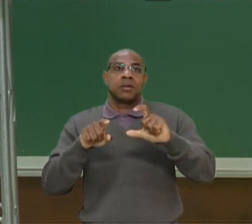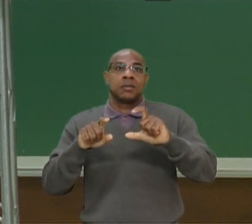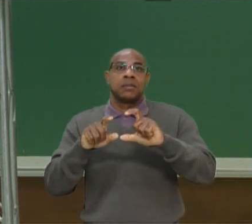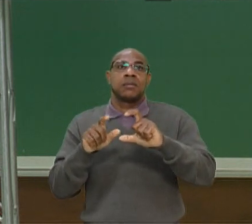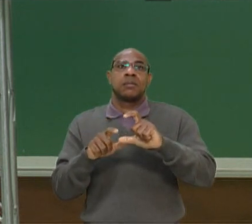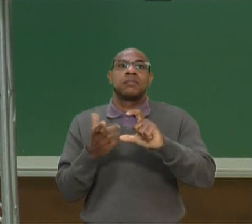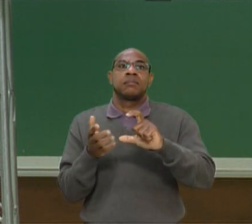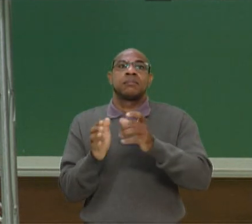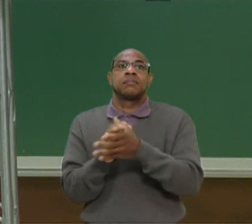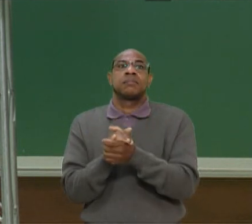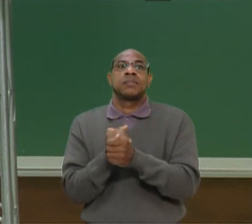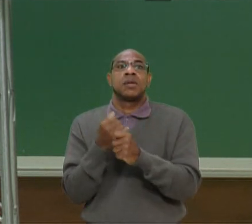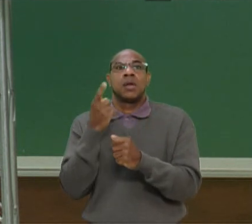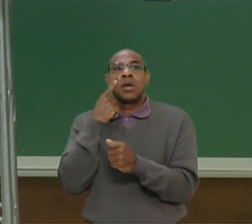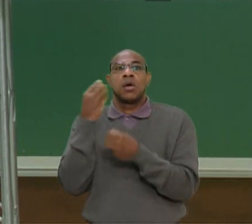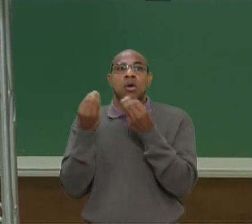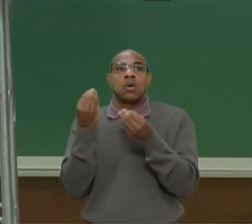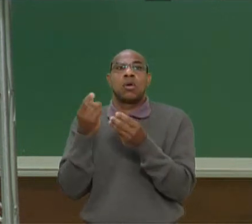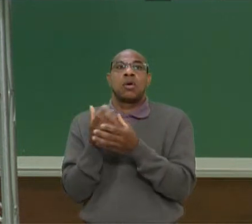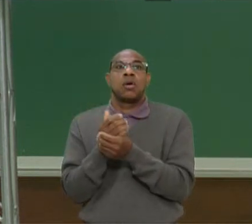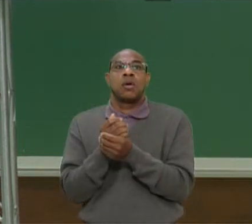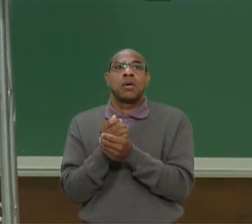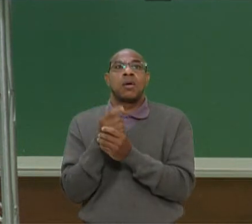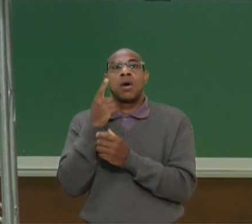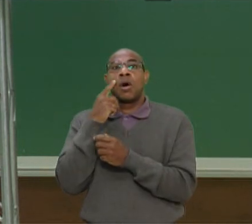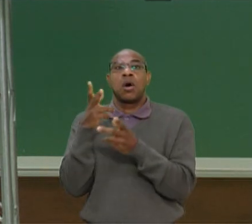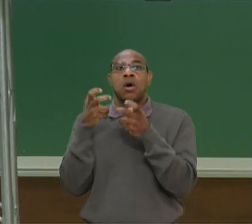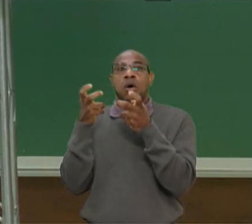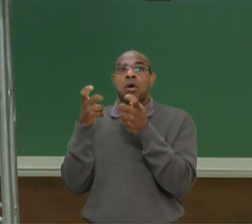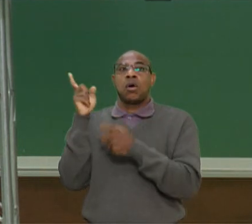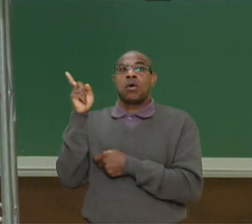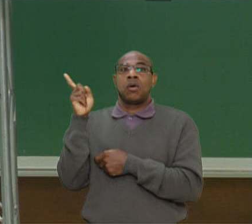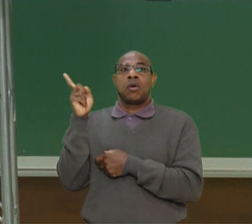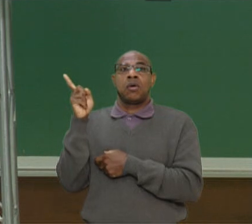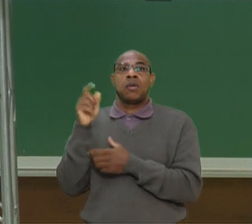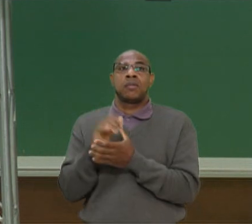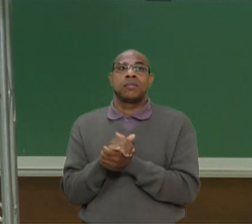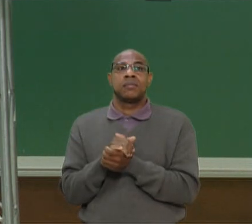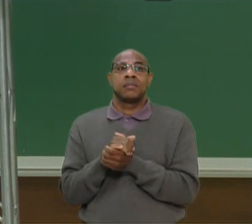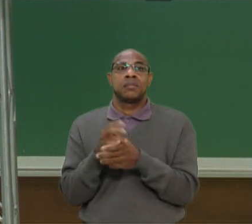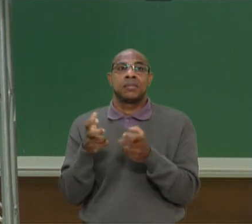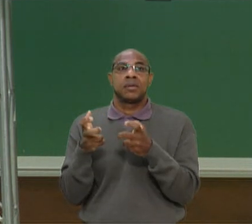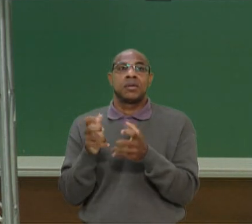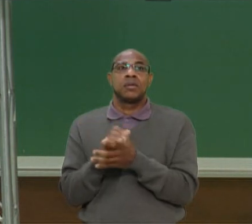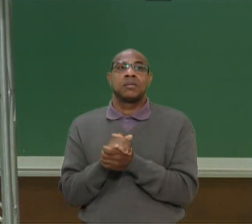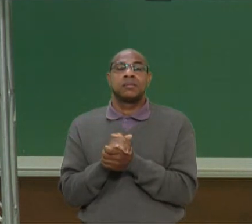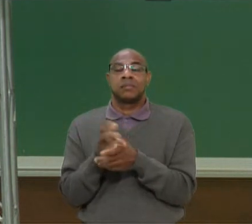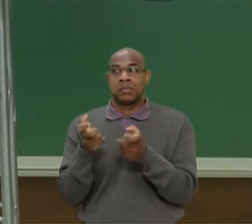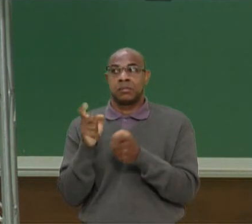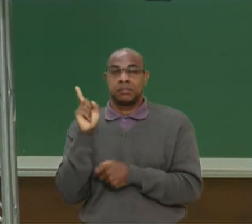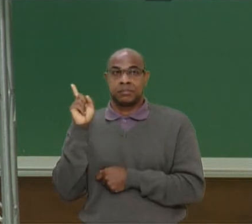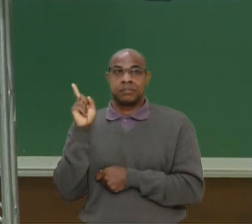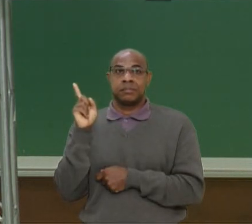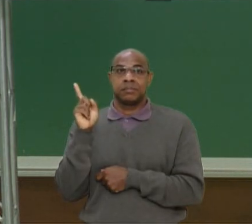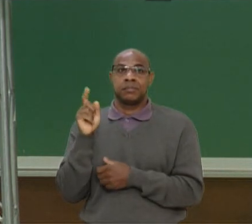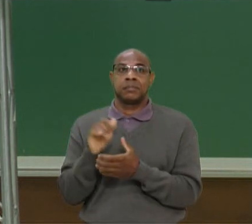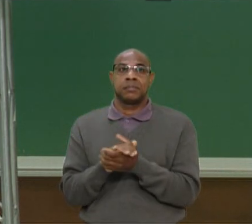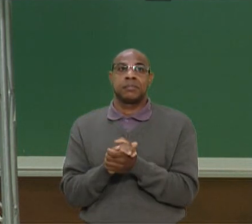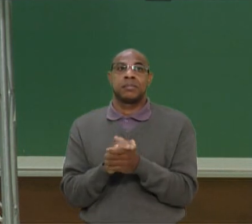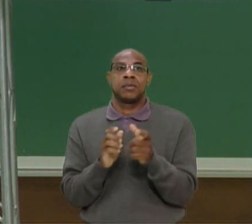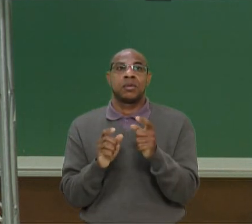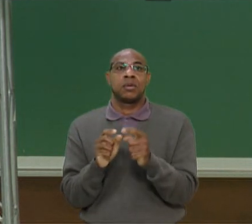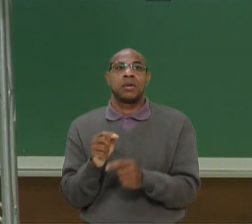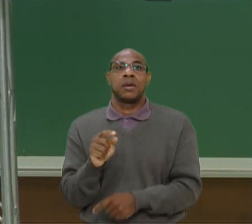já falei, é o produto notável. Então, ó, olhando já que eu destaquei aqui, vamos olhar primeiro o denominador aqui. É o primeiro